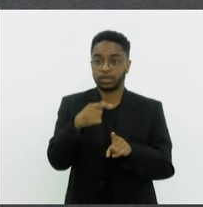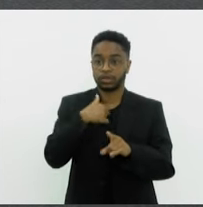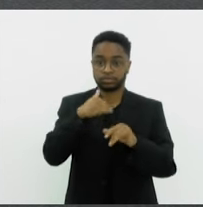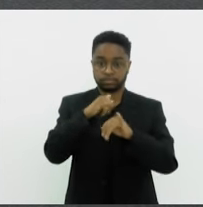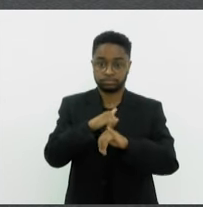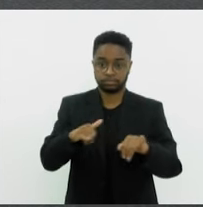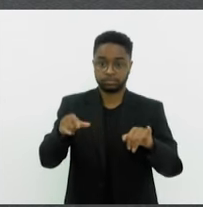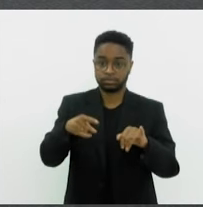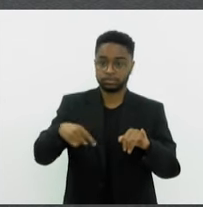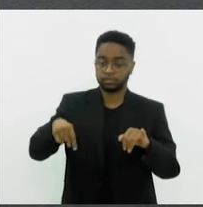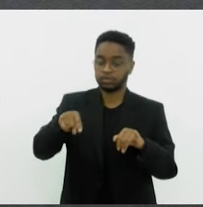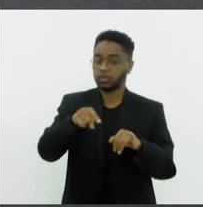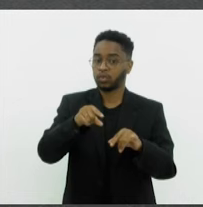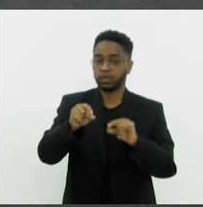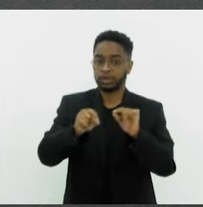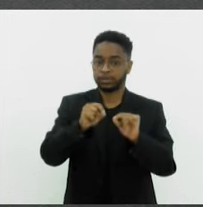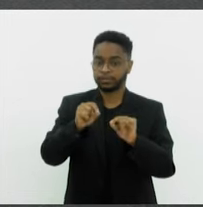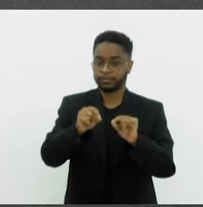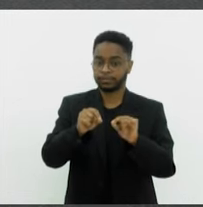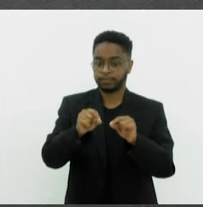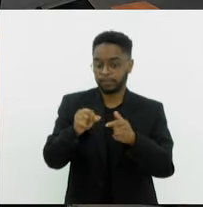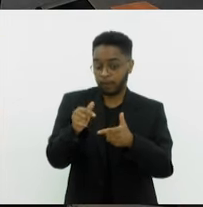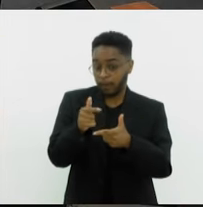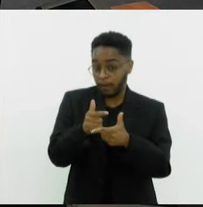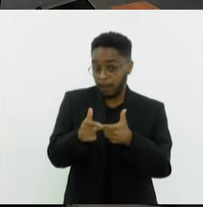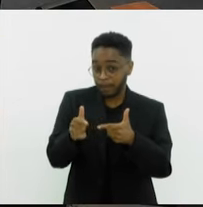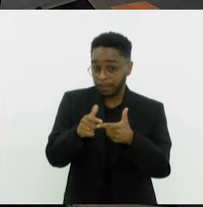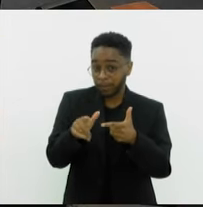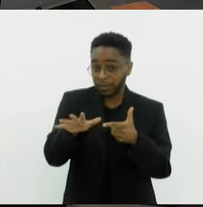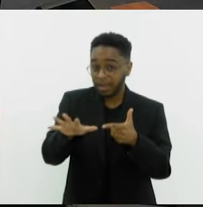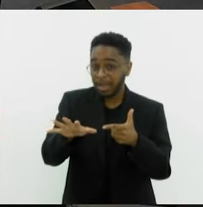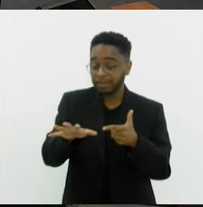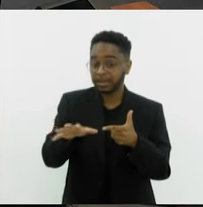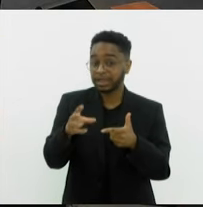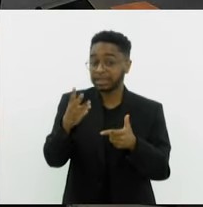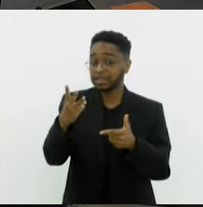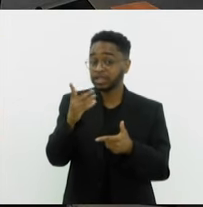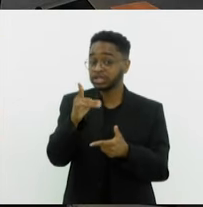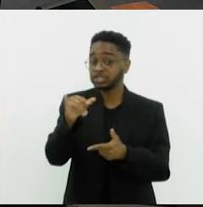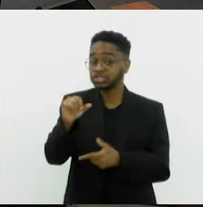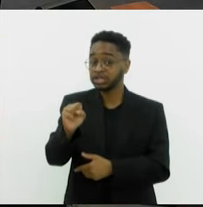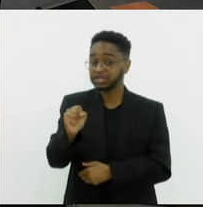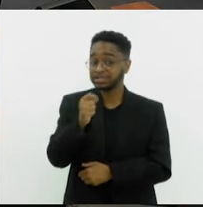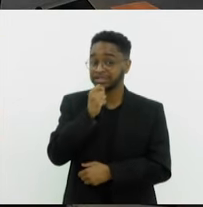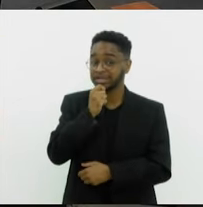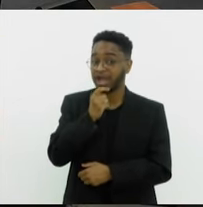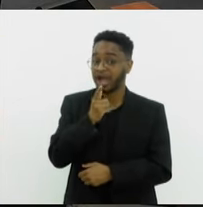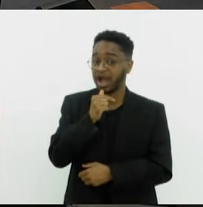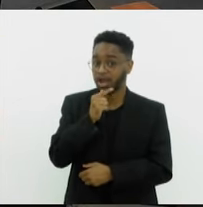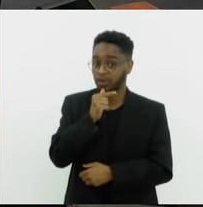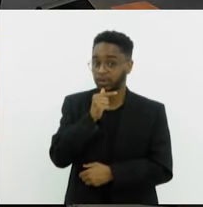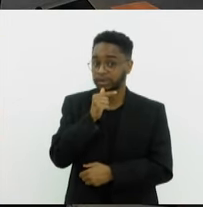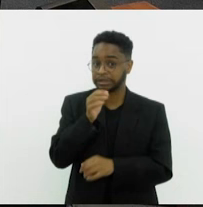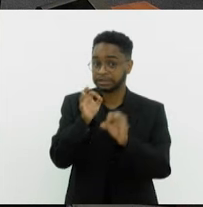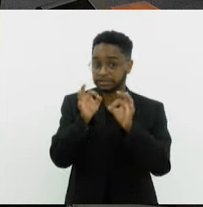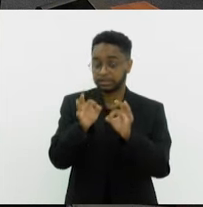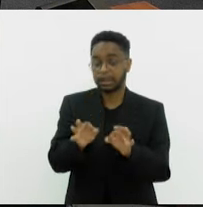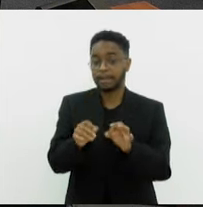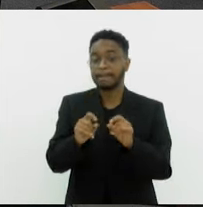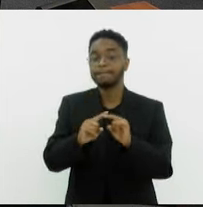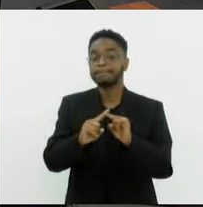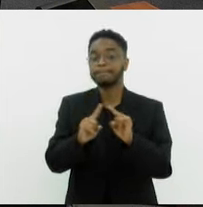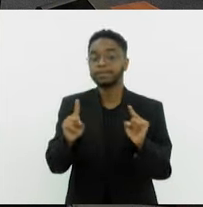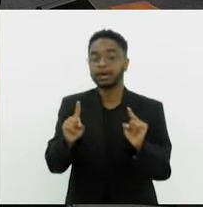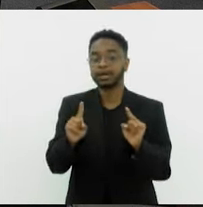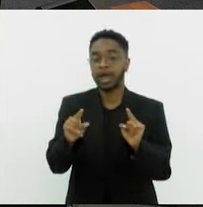Luiz Paulo, que a problemática do serviço ficou 3 dias para um abastecimento regular. mas que